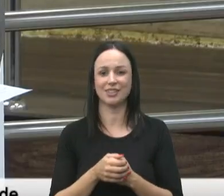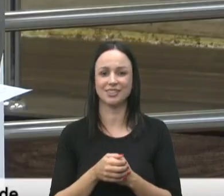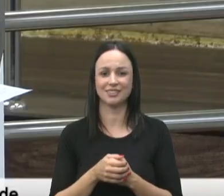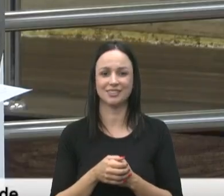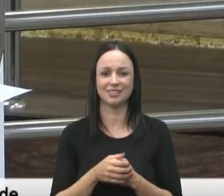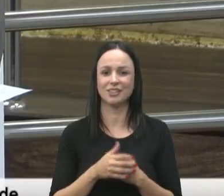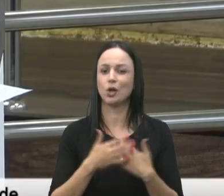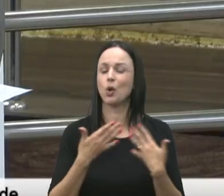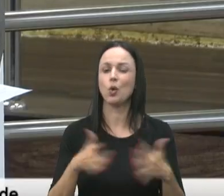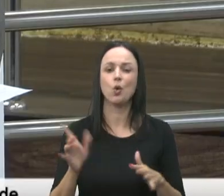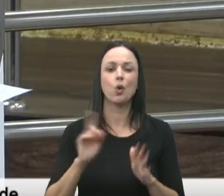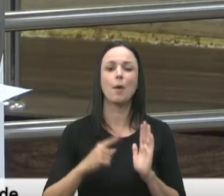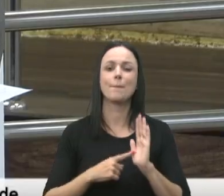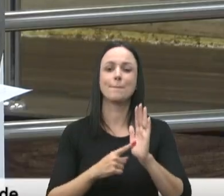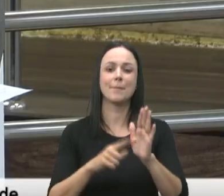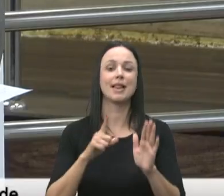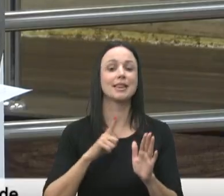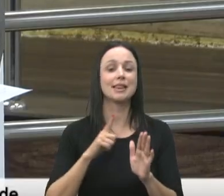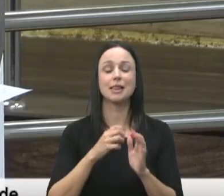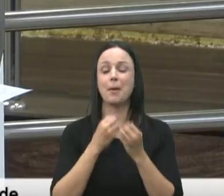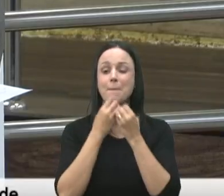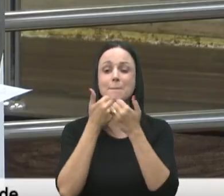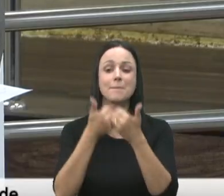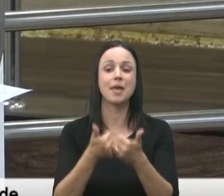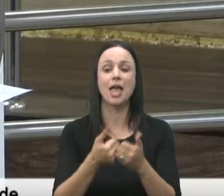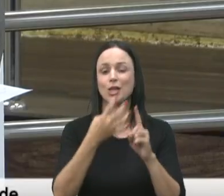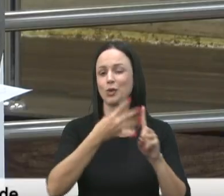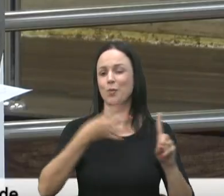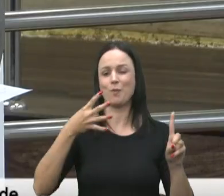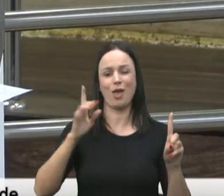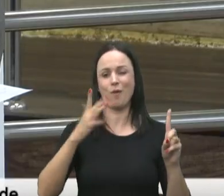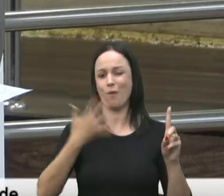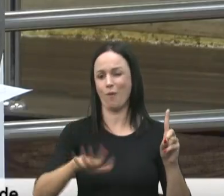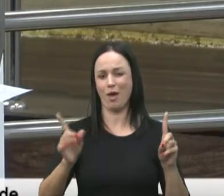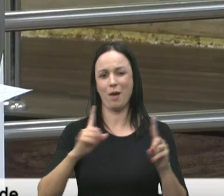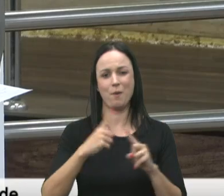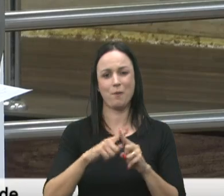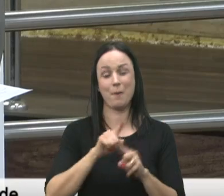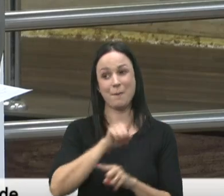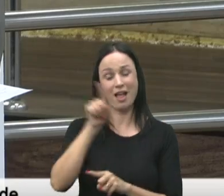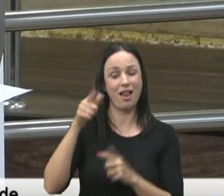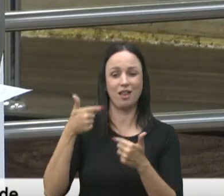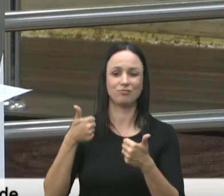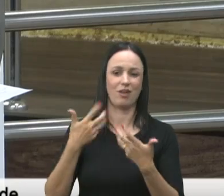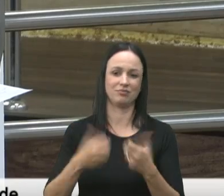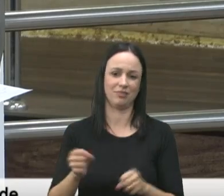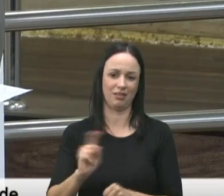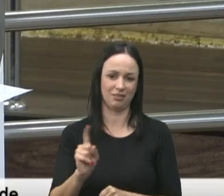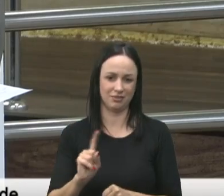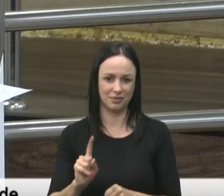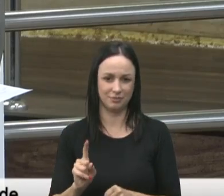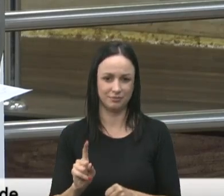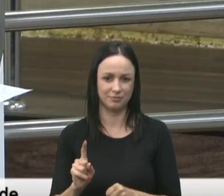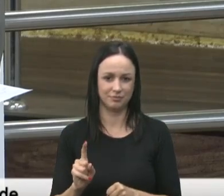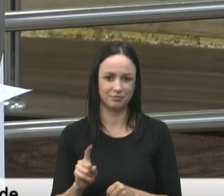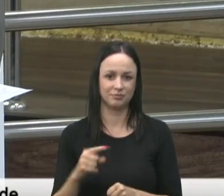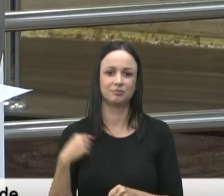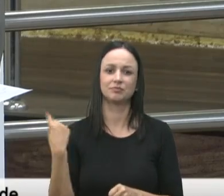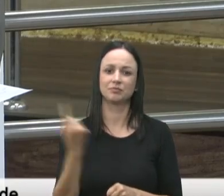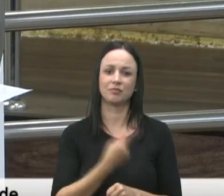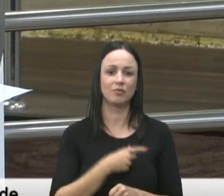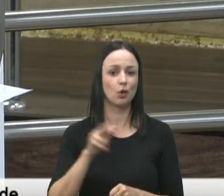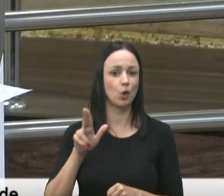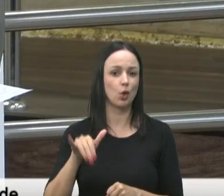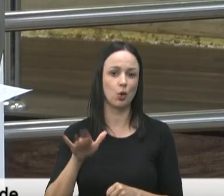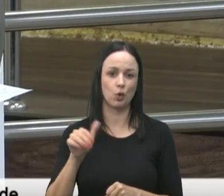querem passar um sinal de que está tudo bem ser LGBT, porque para eles não está. Se por um lado, a gente nunca